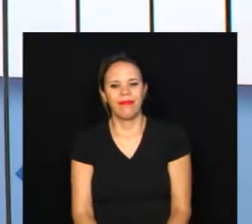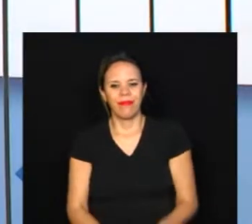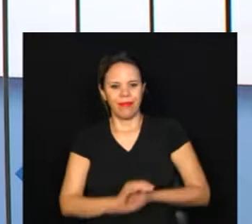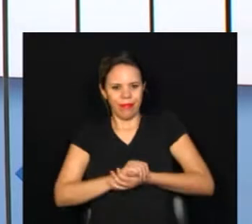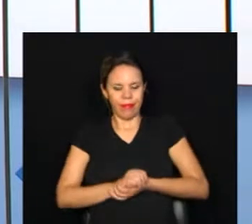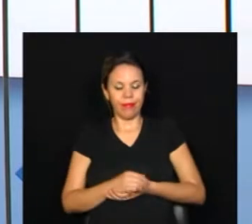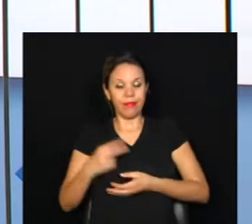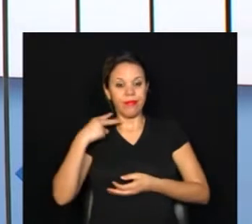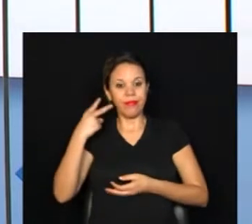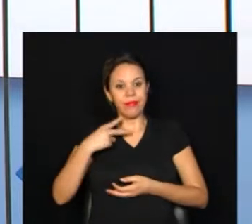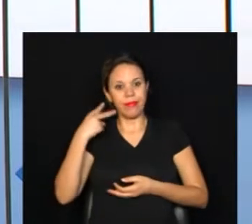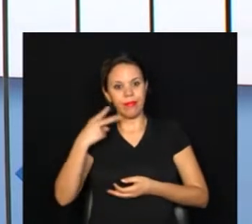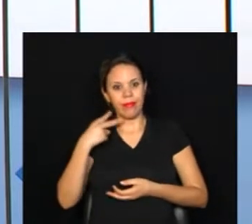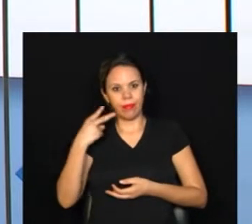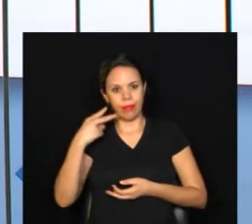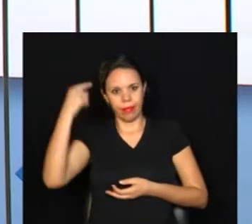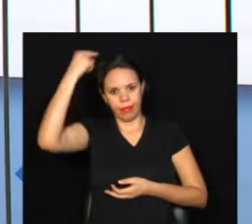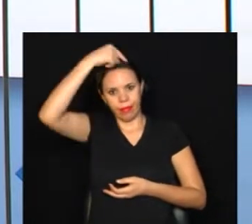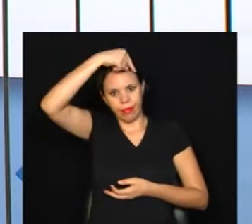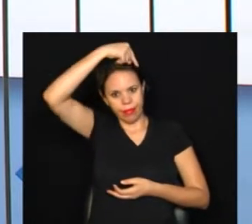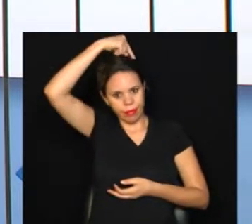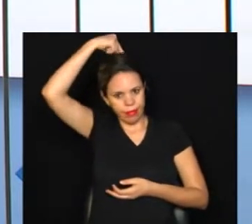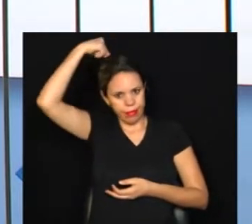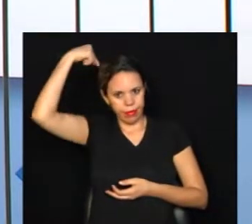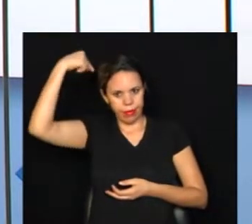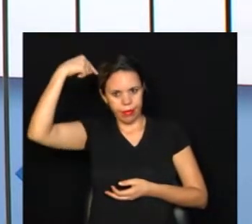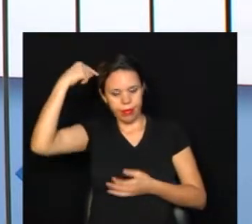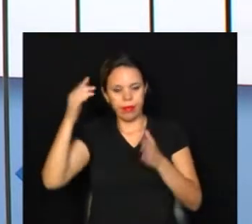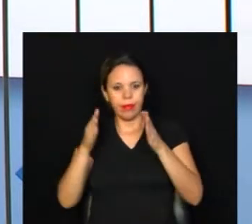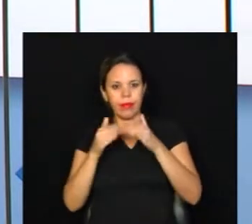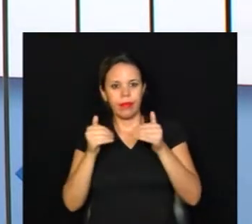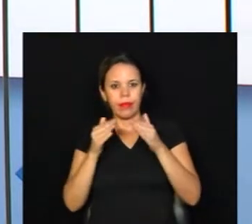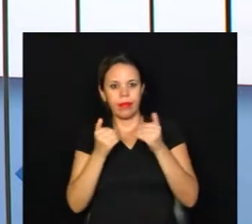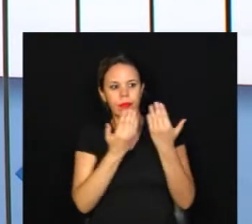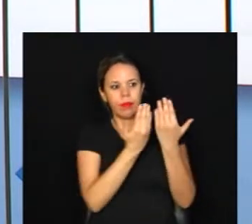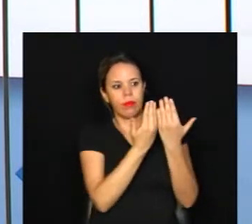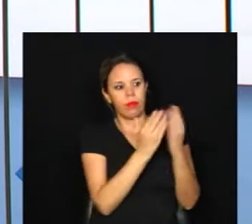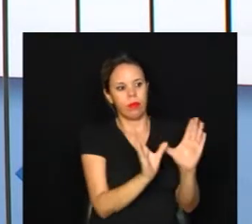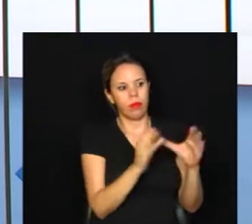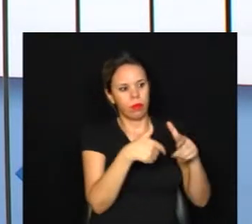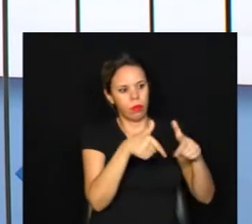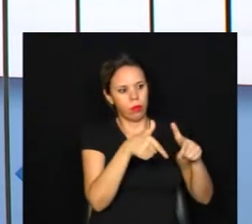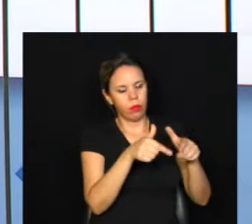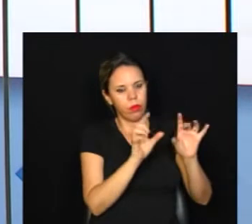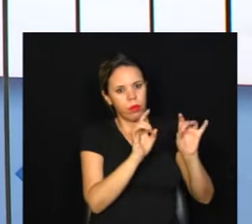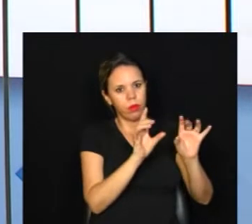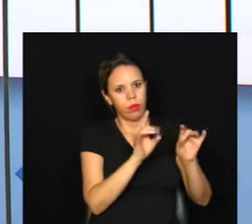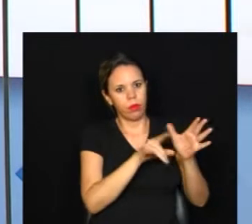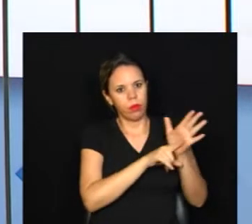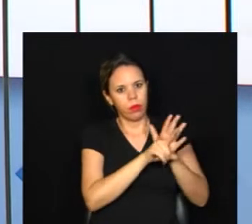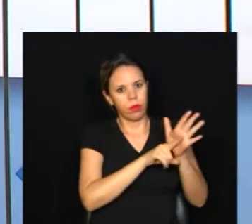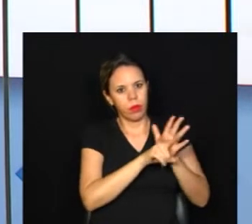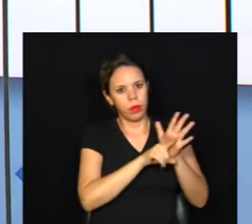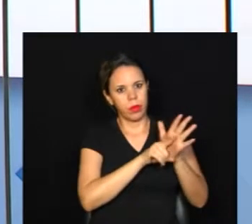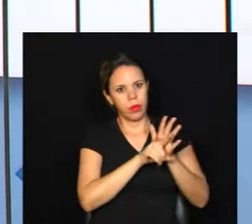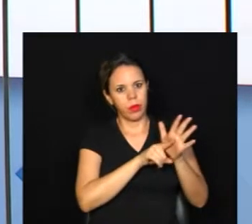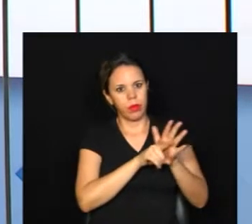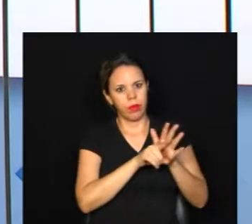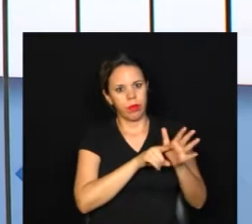E o vereador Paulo Gaspar pede a abertura de uma comissão especial de estudos